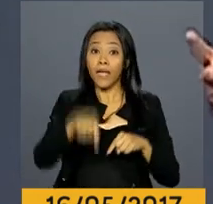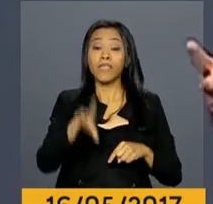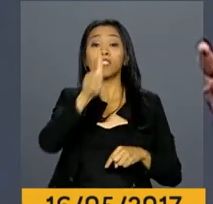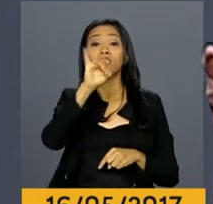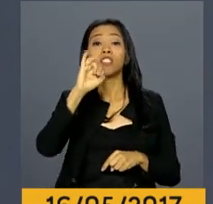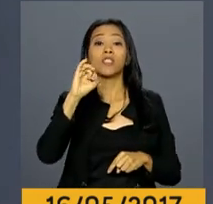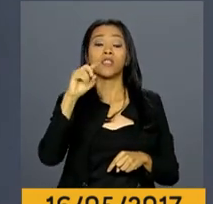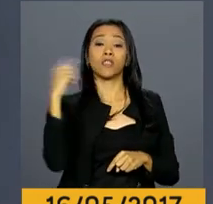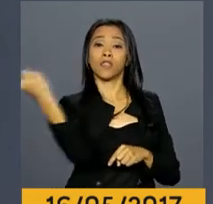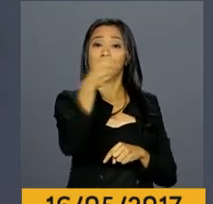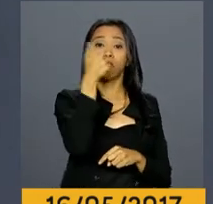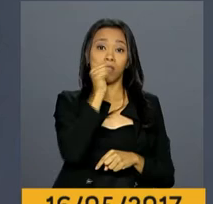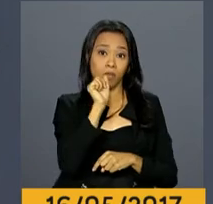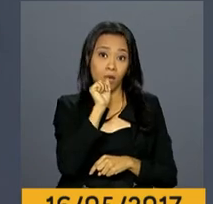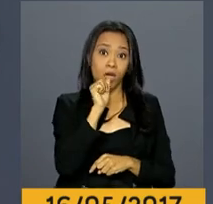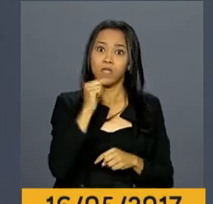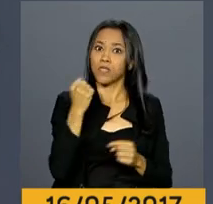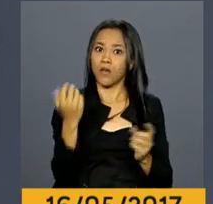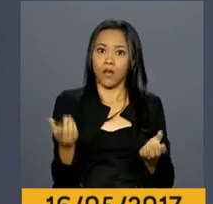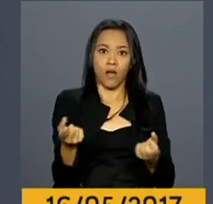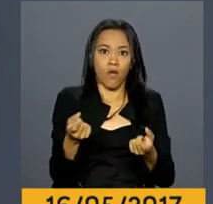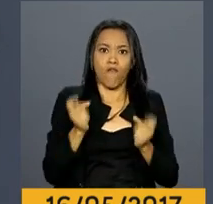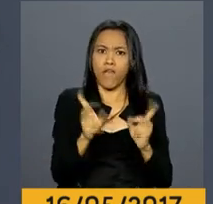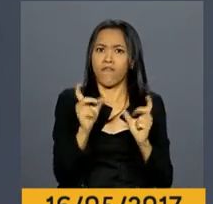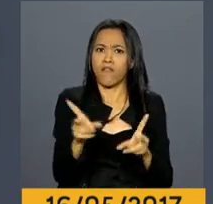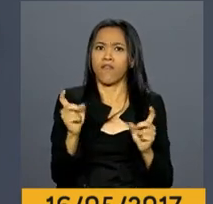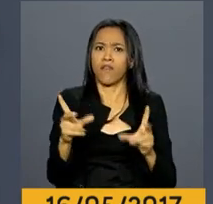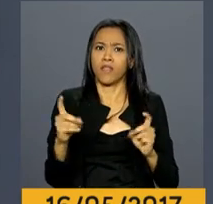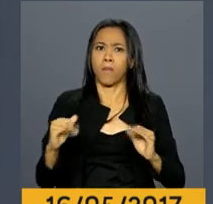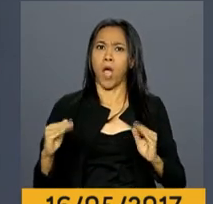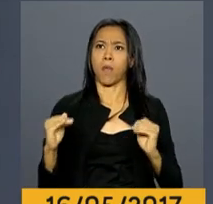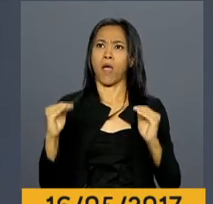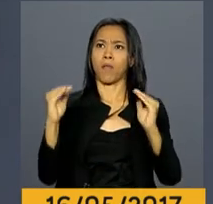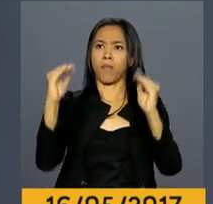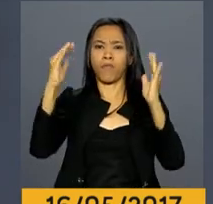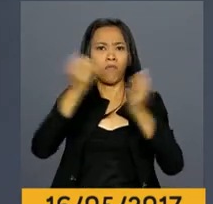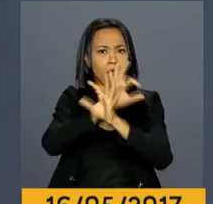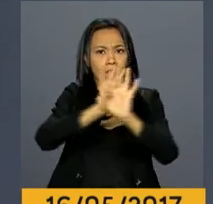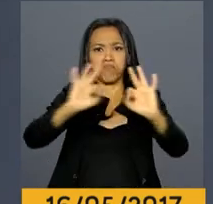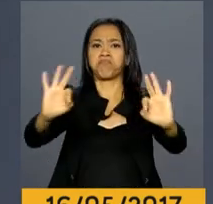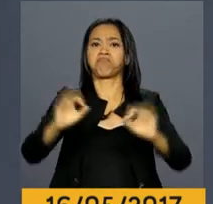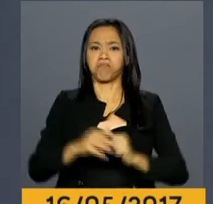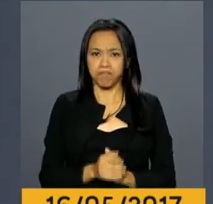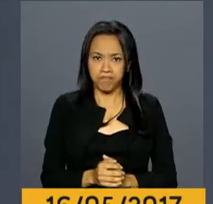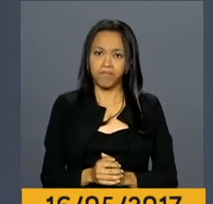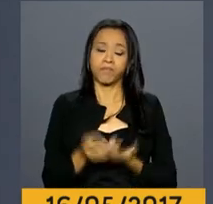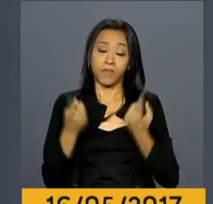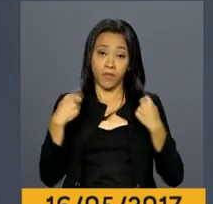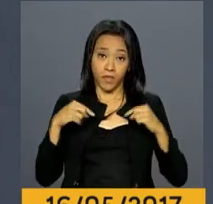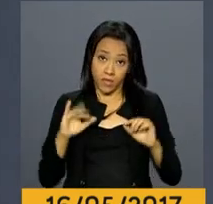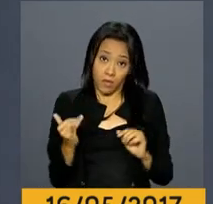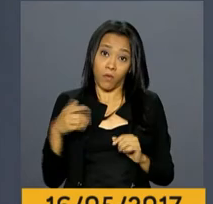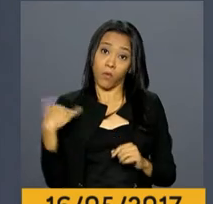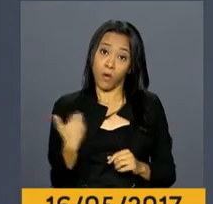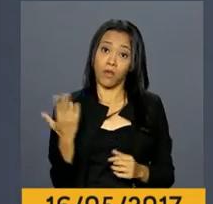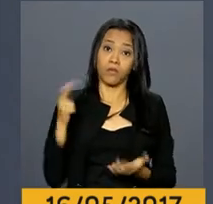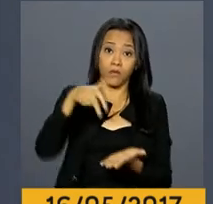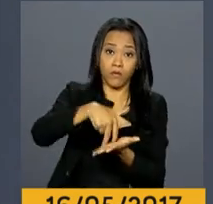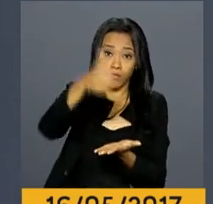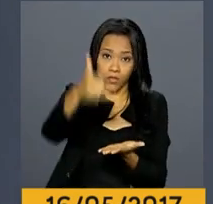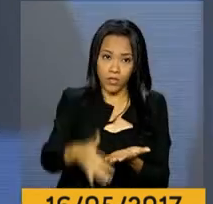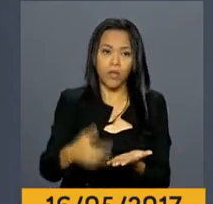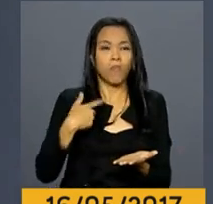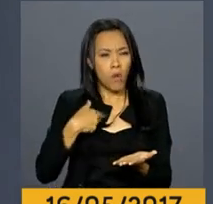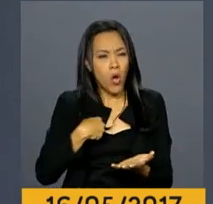muito próspero, né? As vendas cresceram substancialmente. Então, quando eu venho aqui, eu digo o seguinte, contem